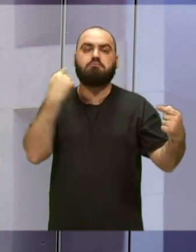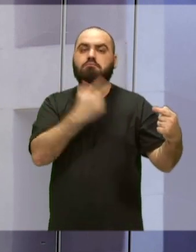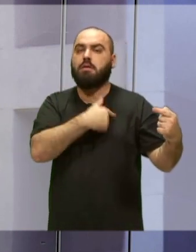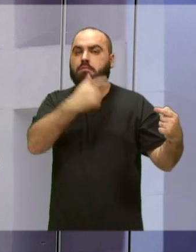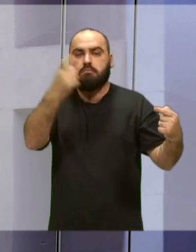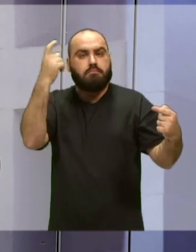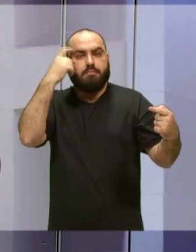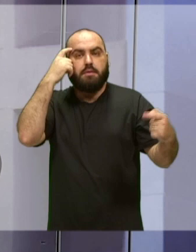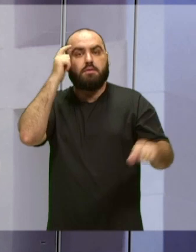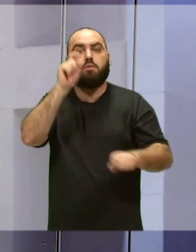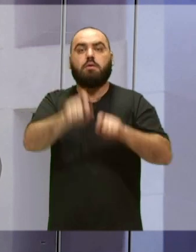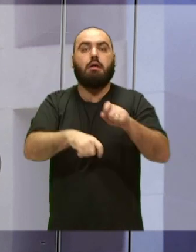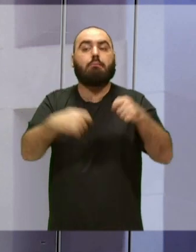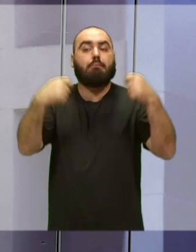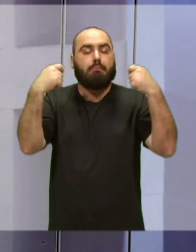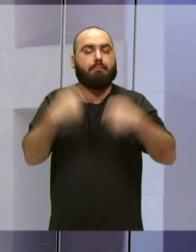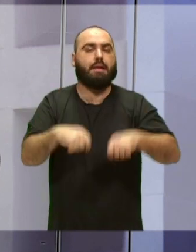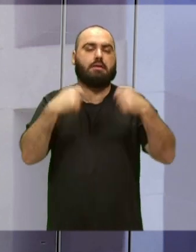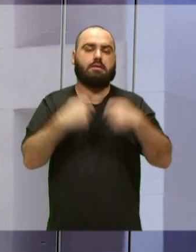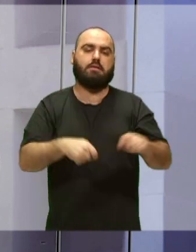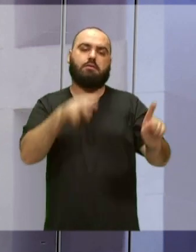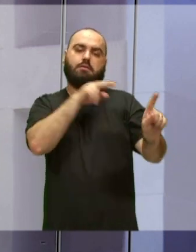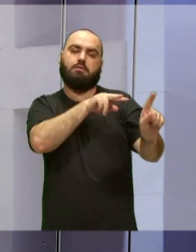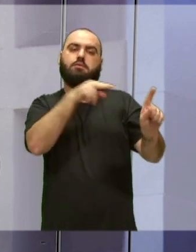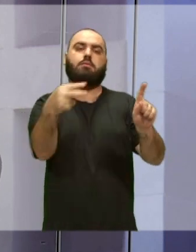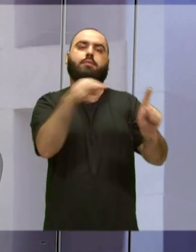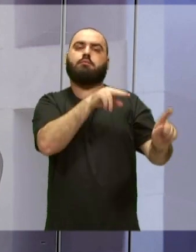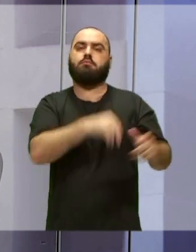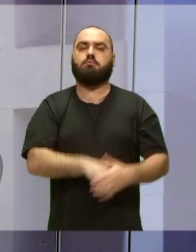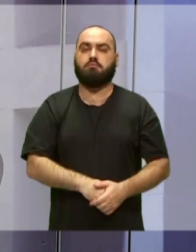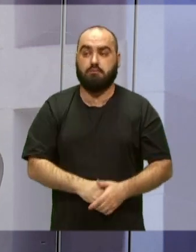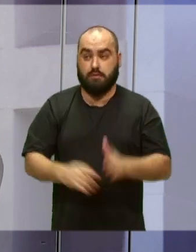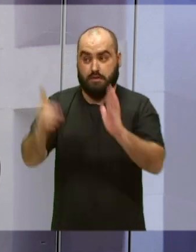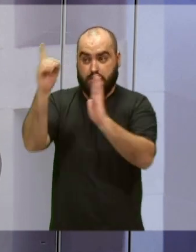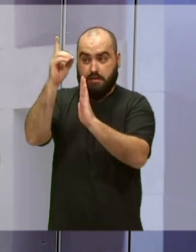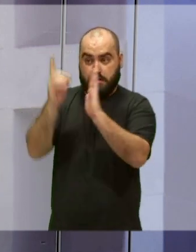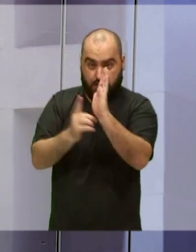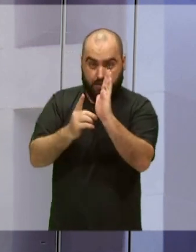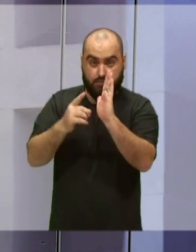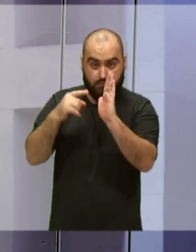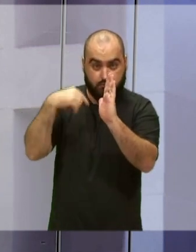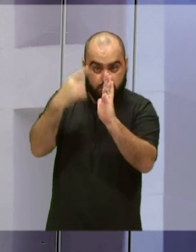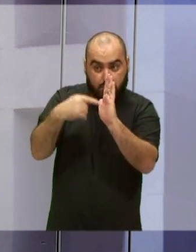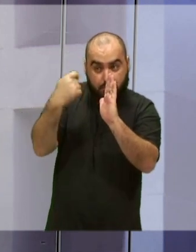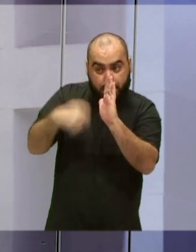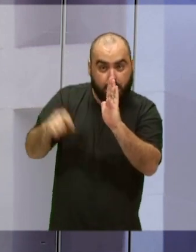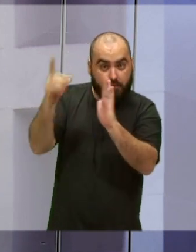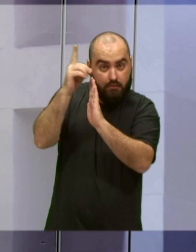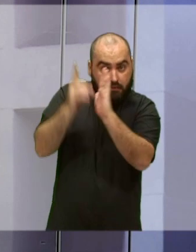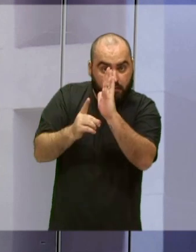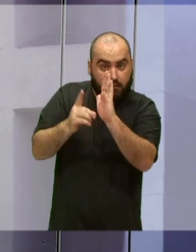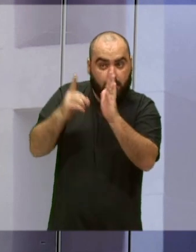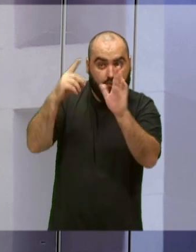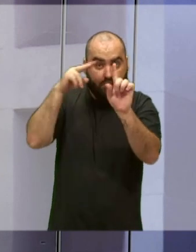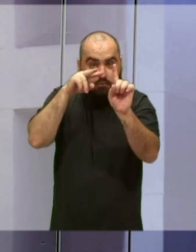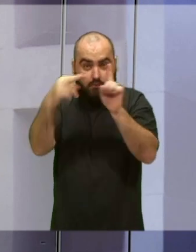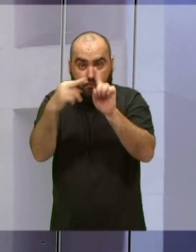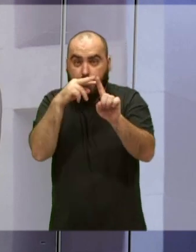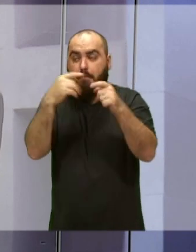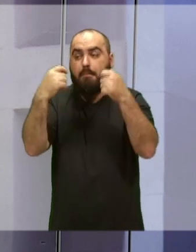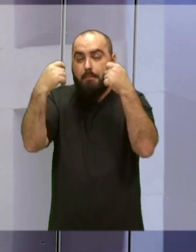preciso que haja transparência e no decreto para que para para que haja transparência ele